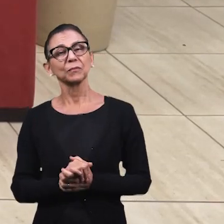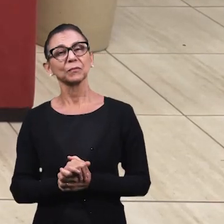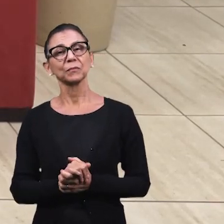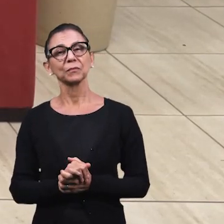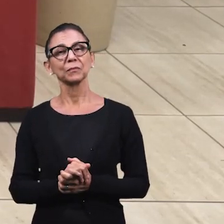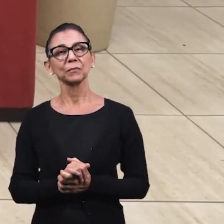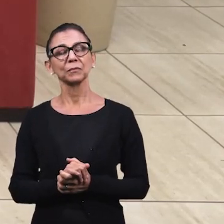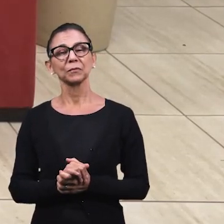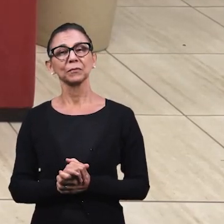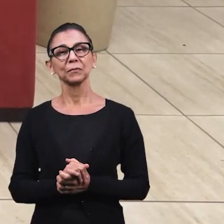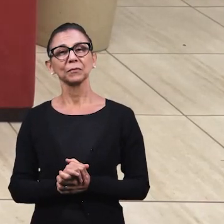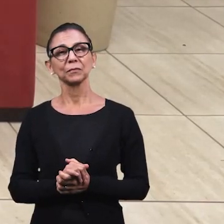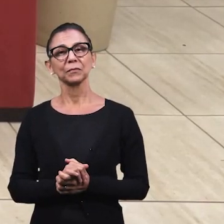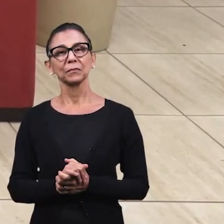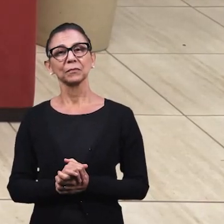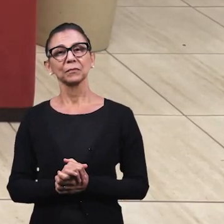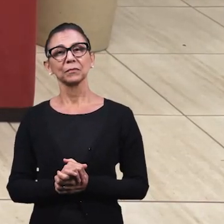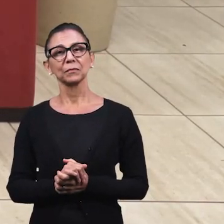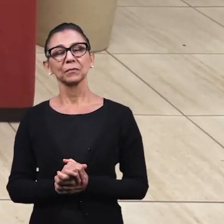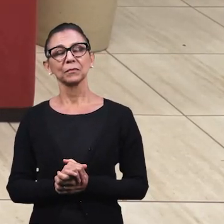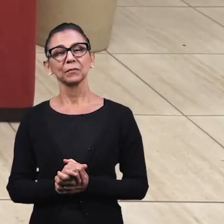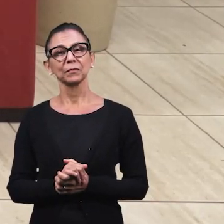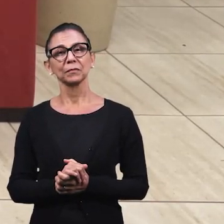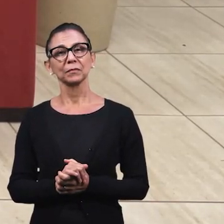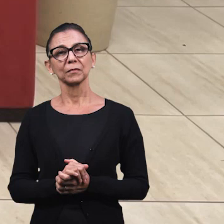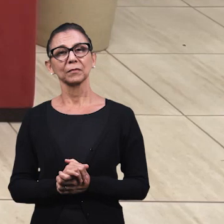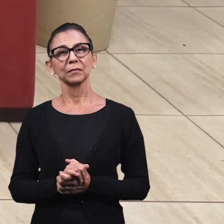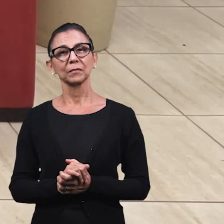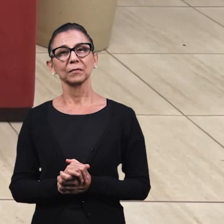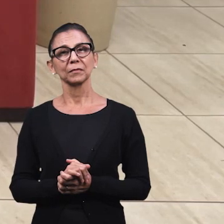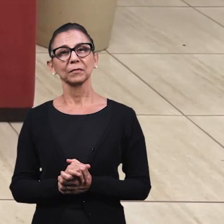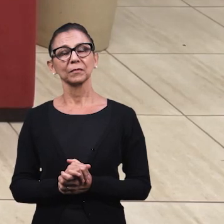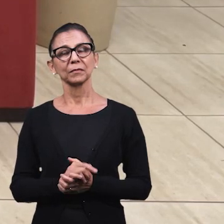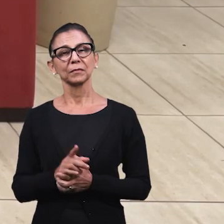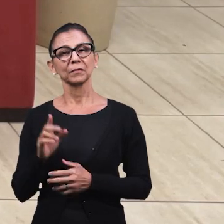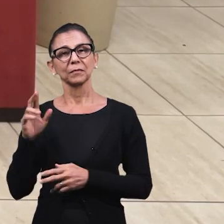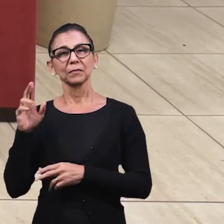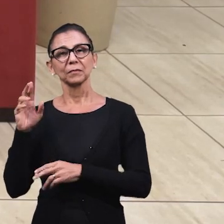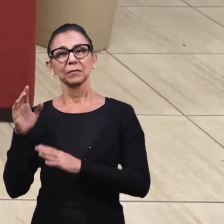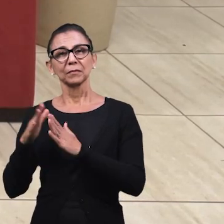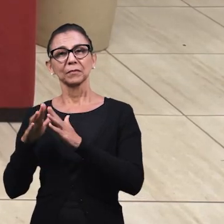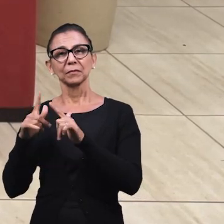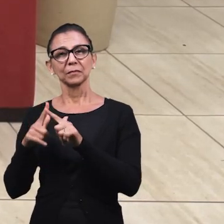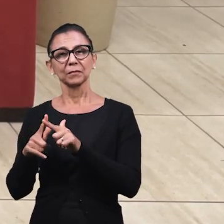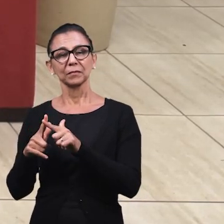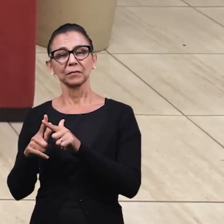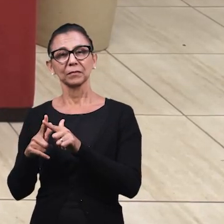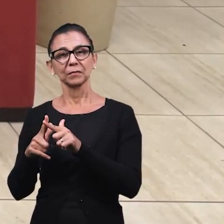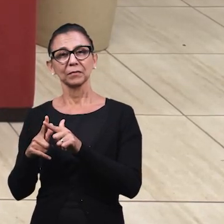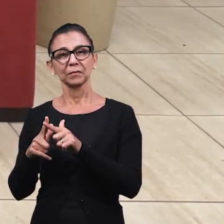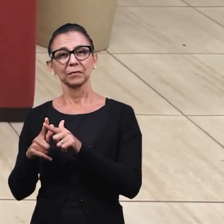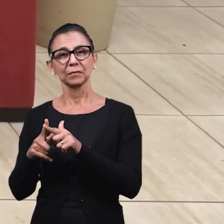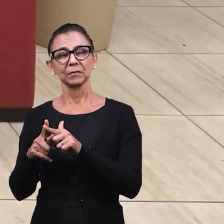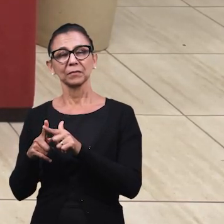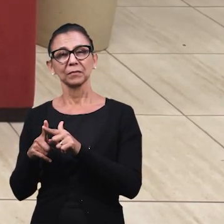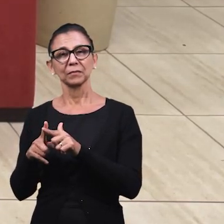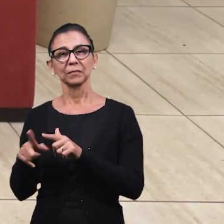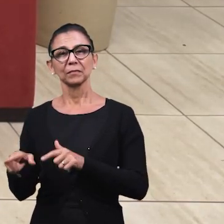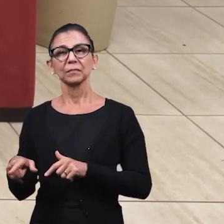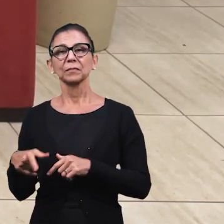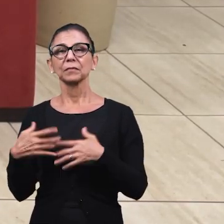forma muito positiva no meio da igreja. A aceitação, o envolvimento, o